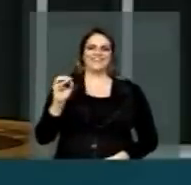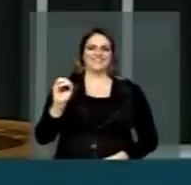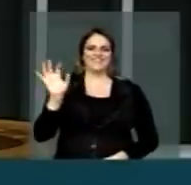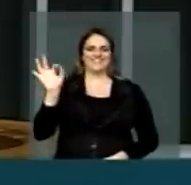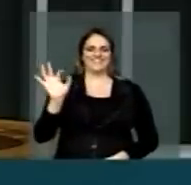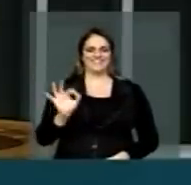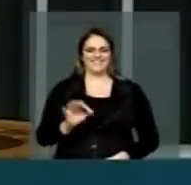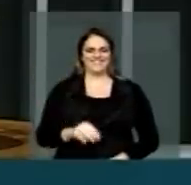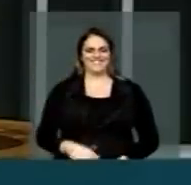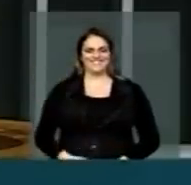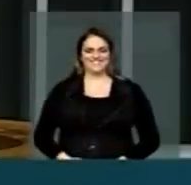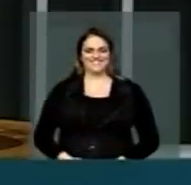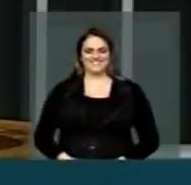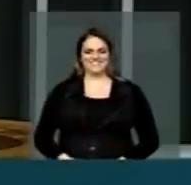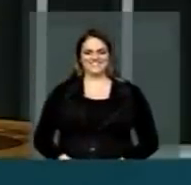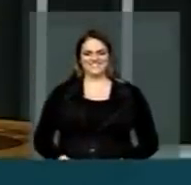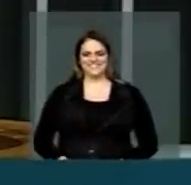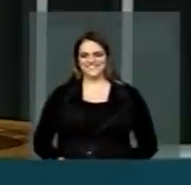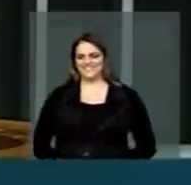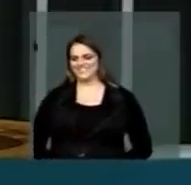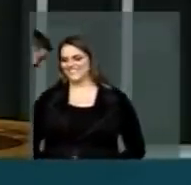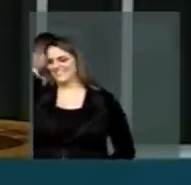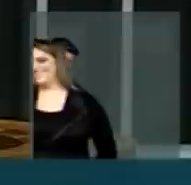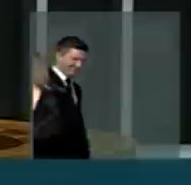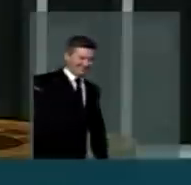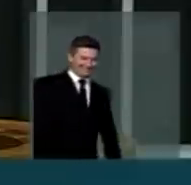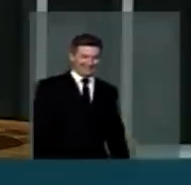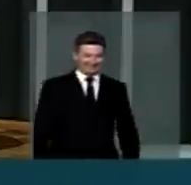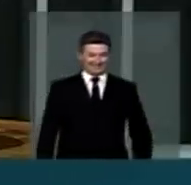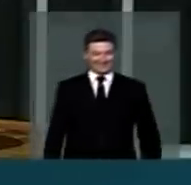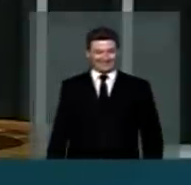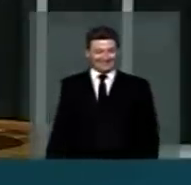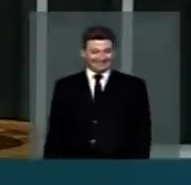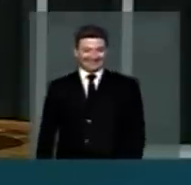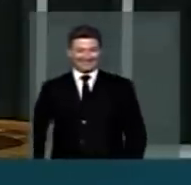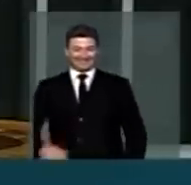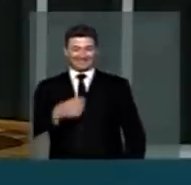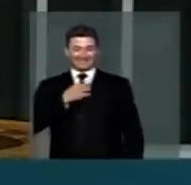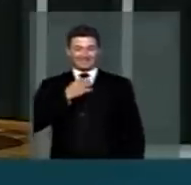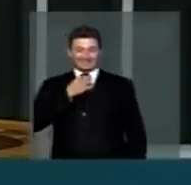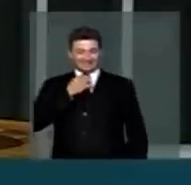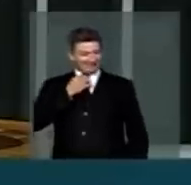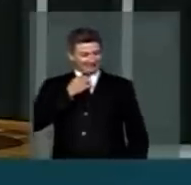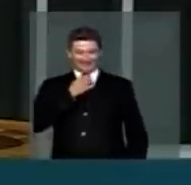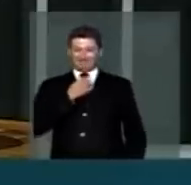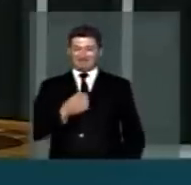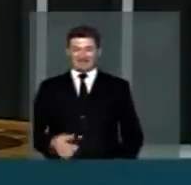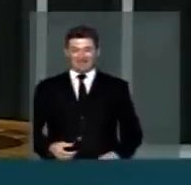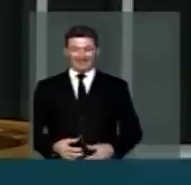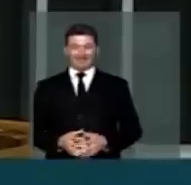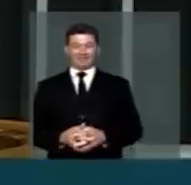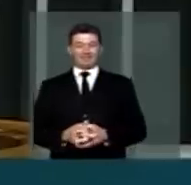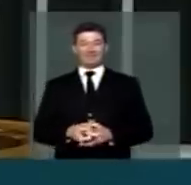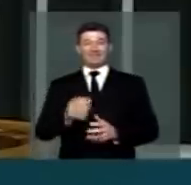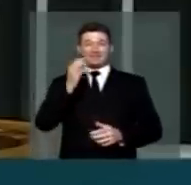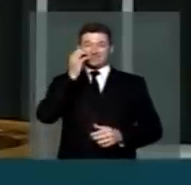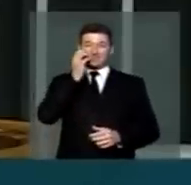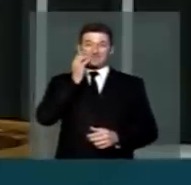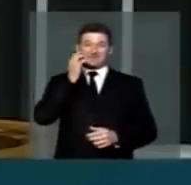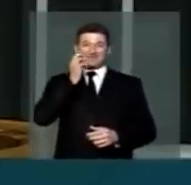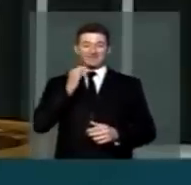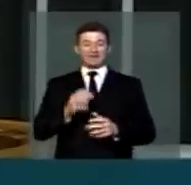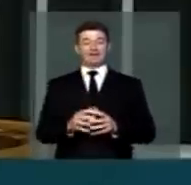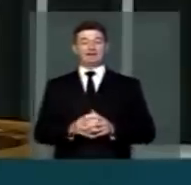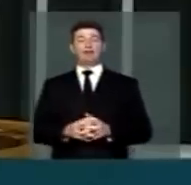50% do que ganha na ativa, e os homens perdem até 30%,